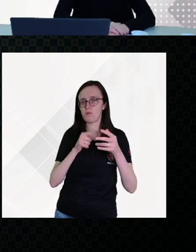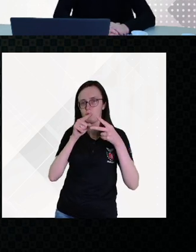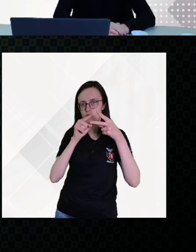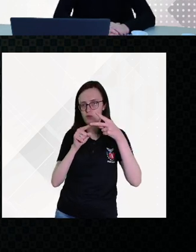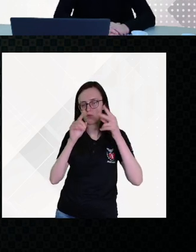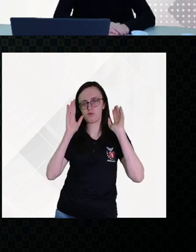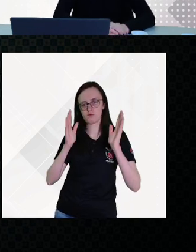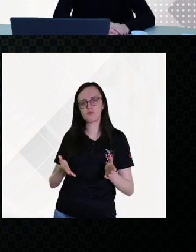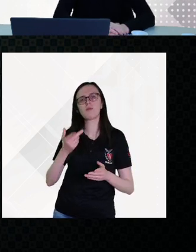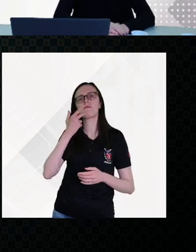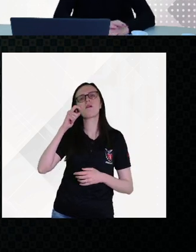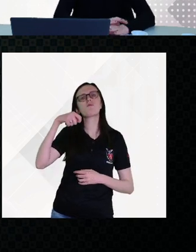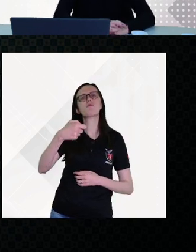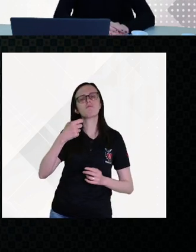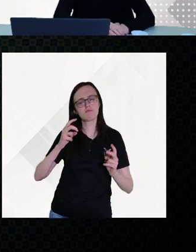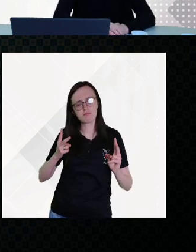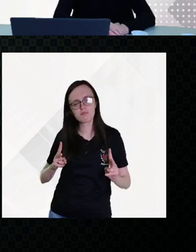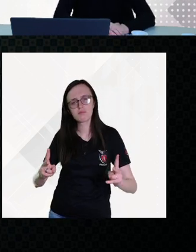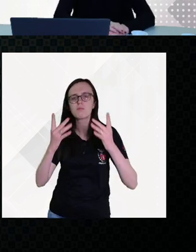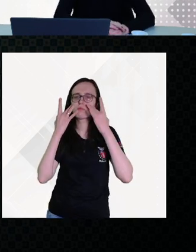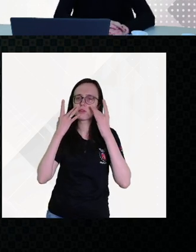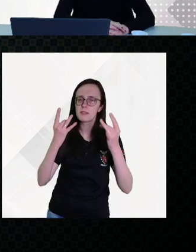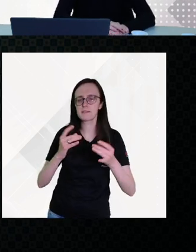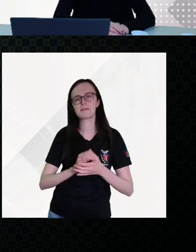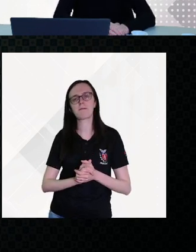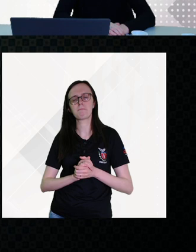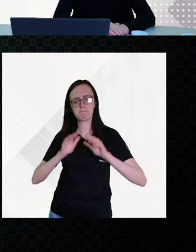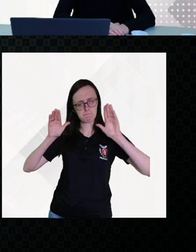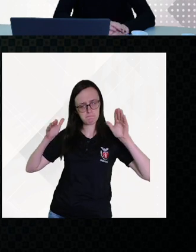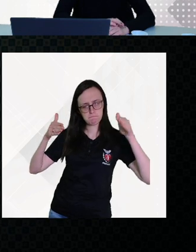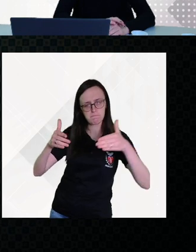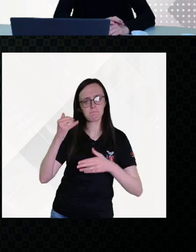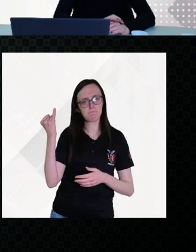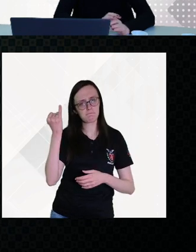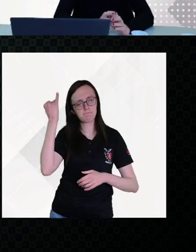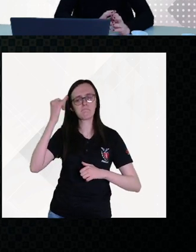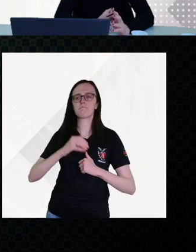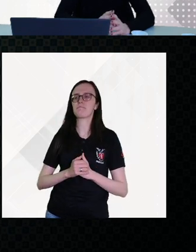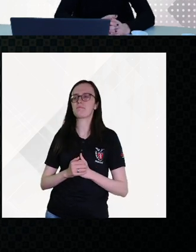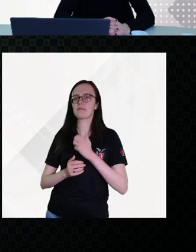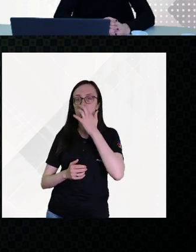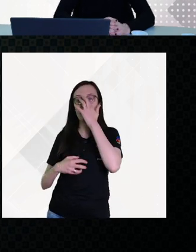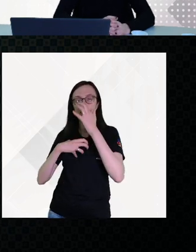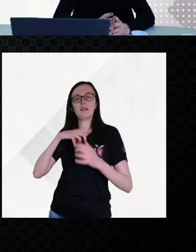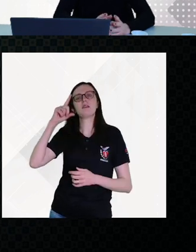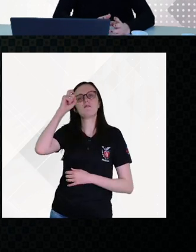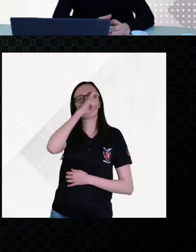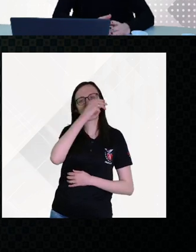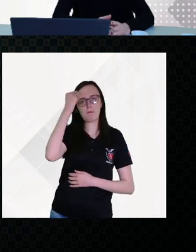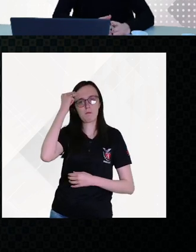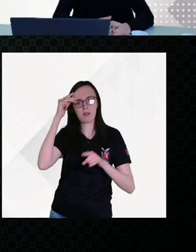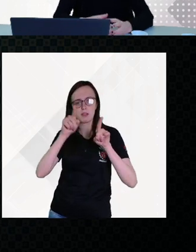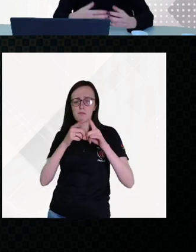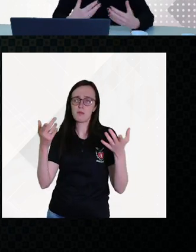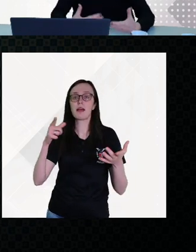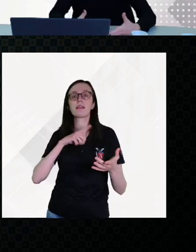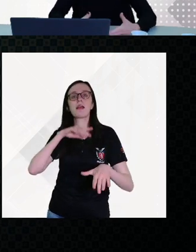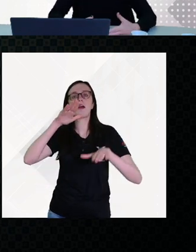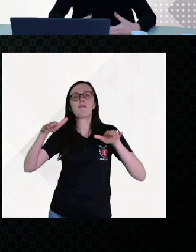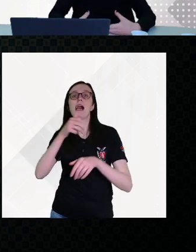manter com essa atenção, né? A atenção, a concentração, um pouco da dificuldade de memória. Então, às vezes, a gente tem um estudante